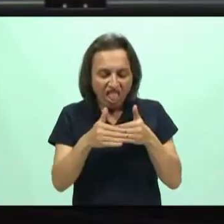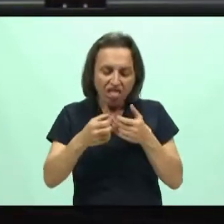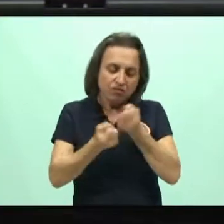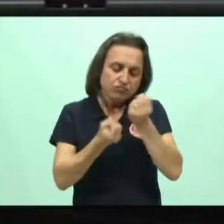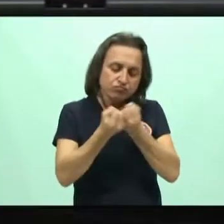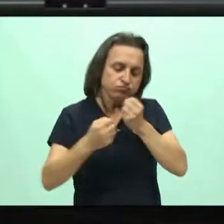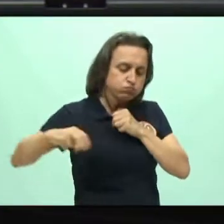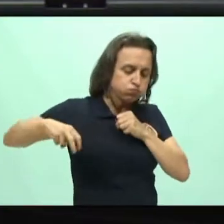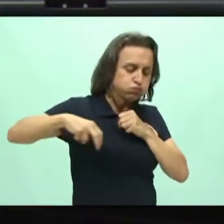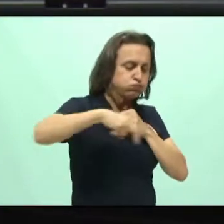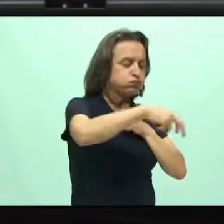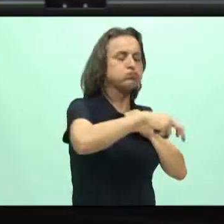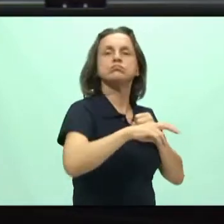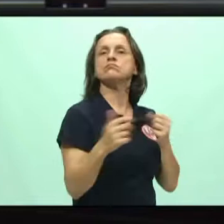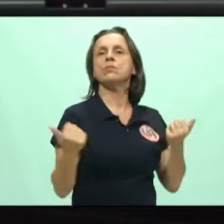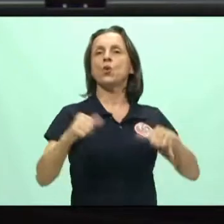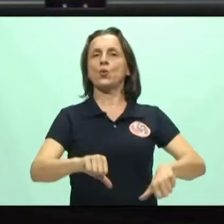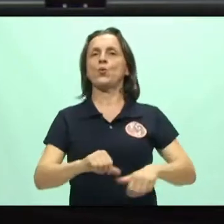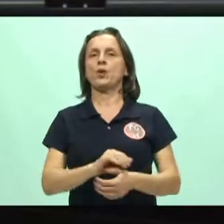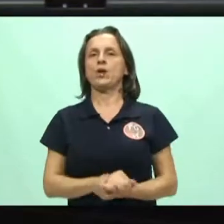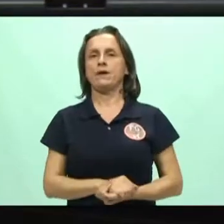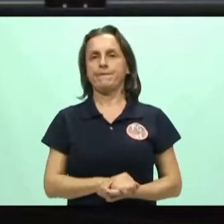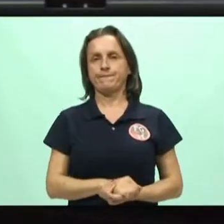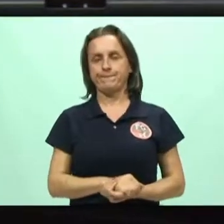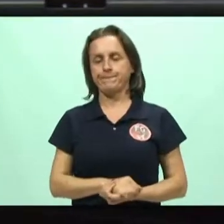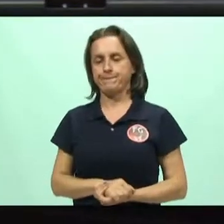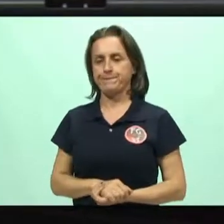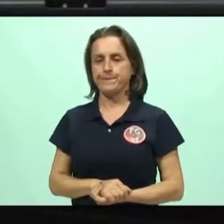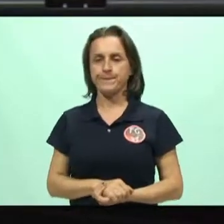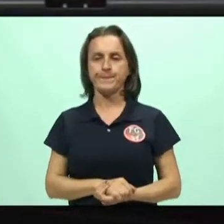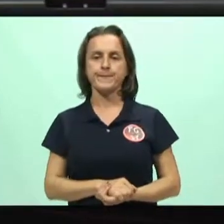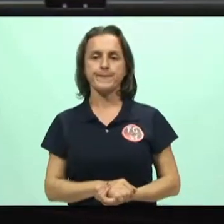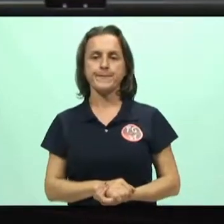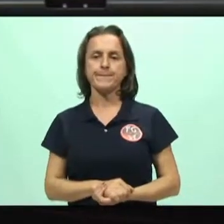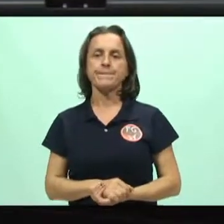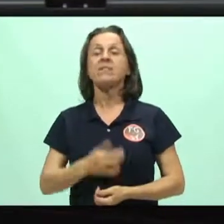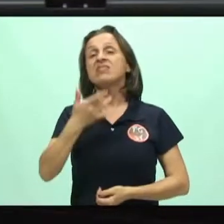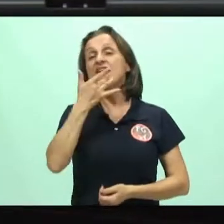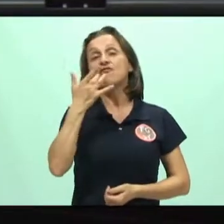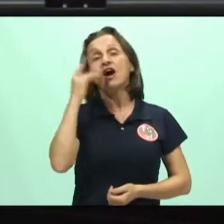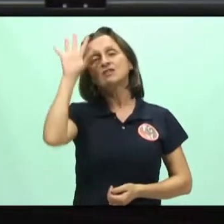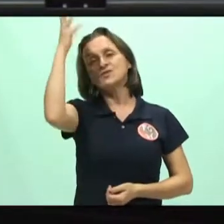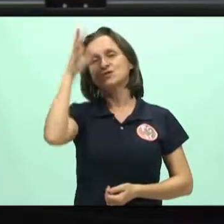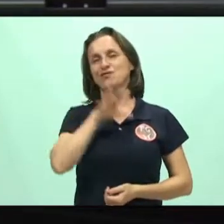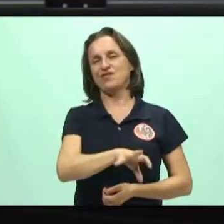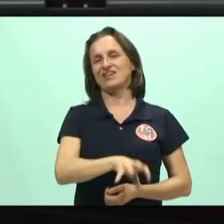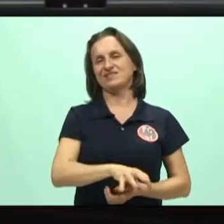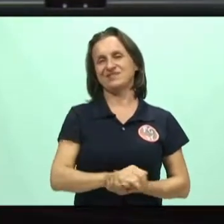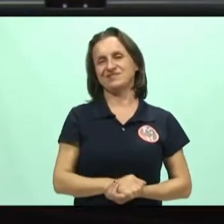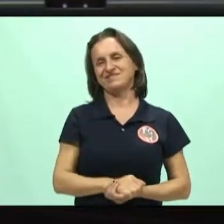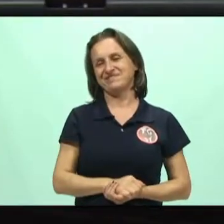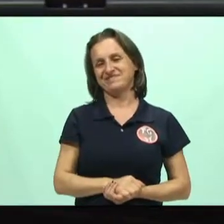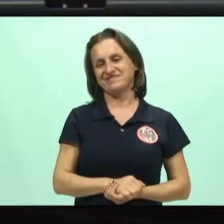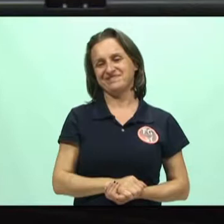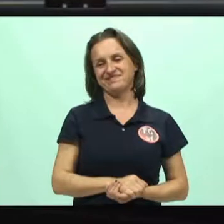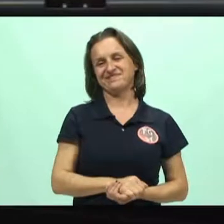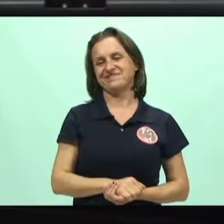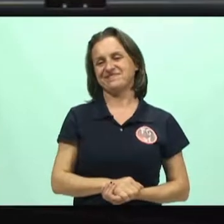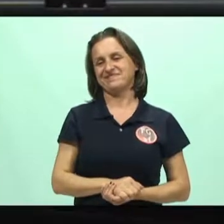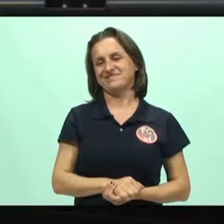placa e isso vai chamando atenção da sociedade que é fácil de resolver agora vão fazendo